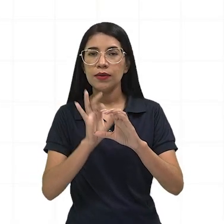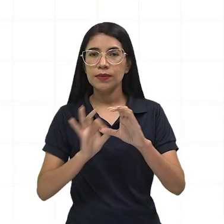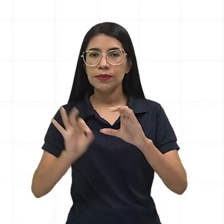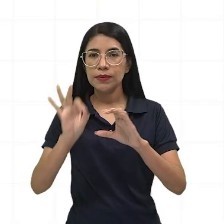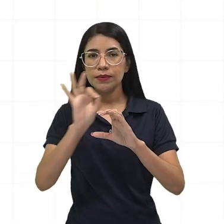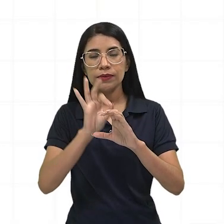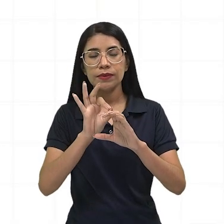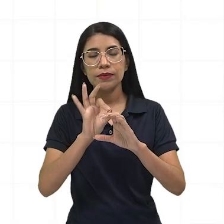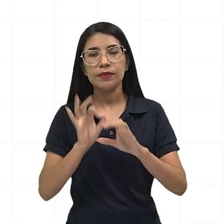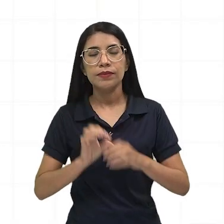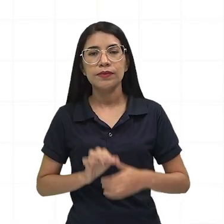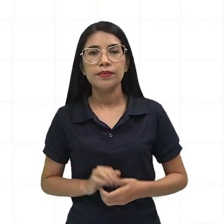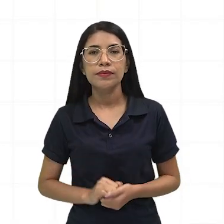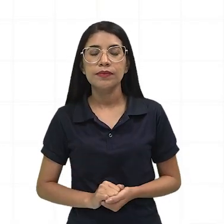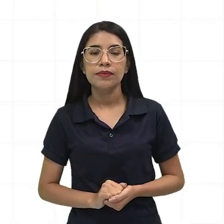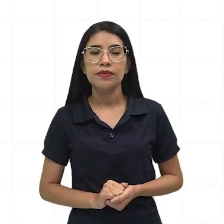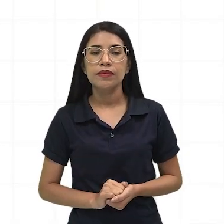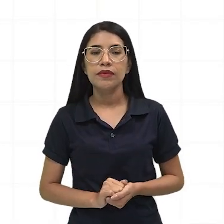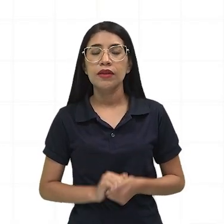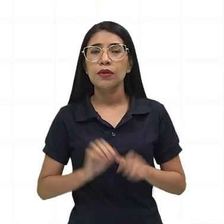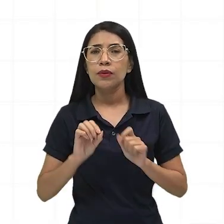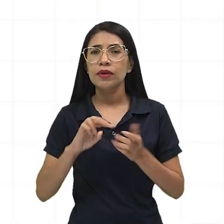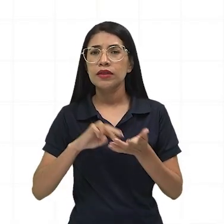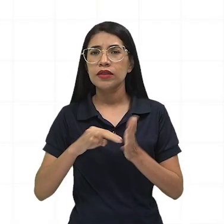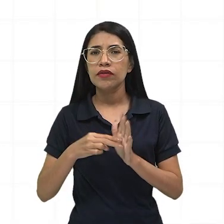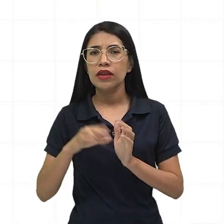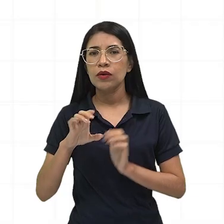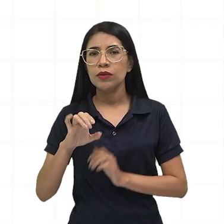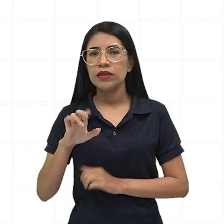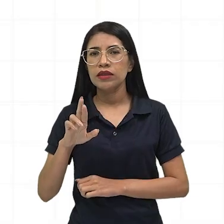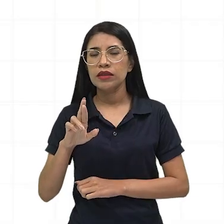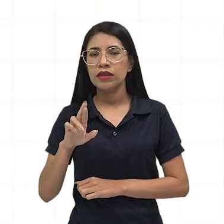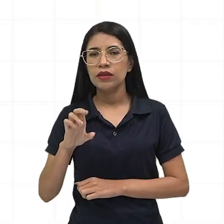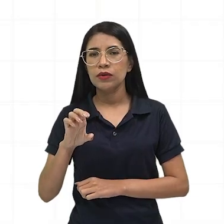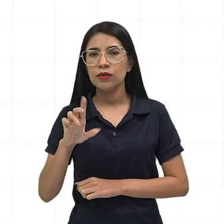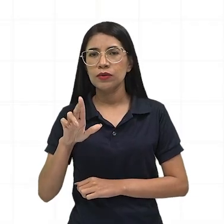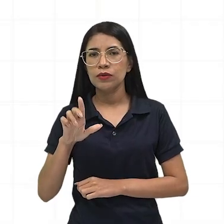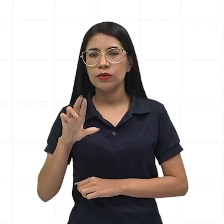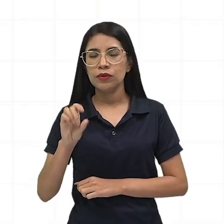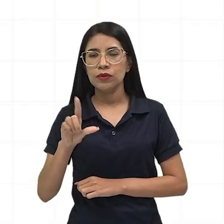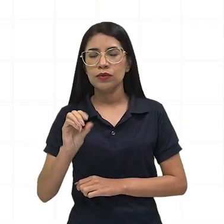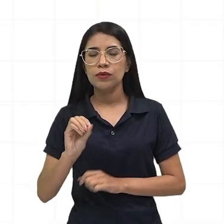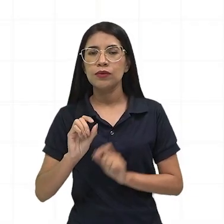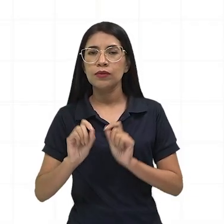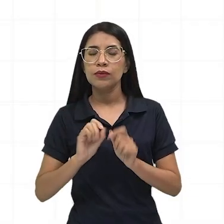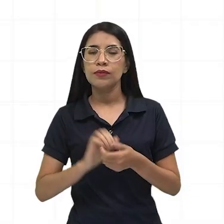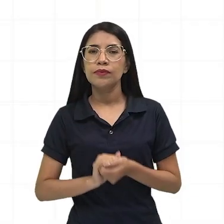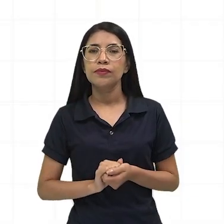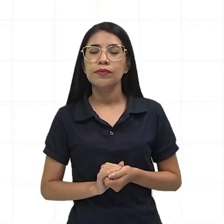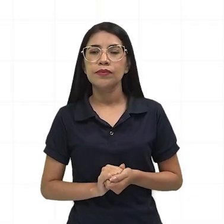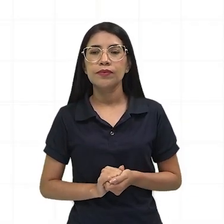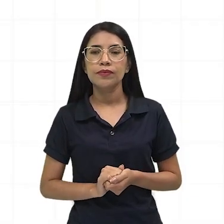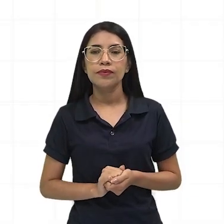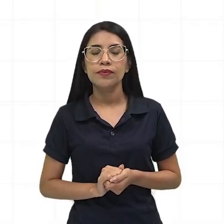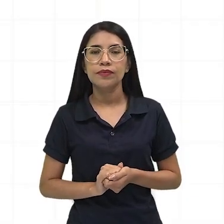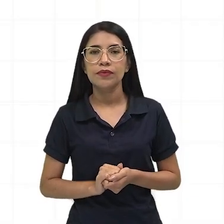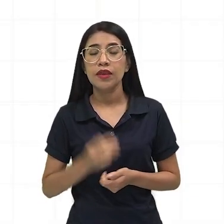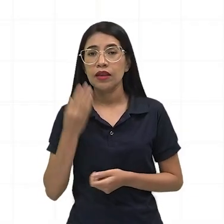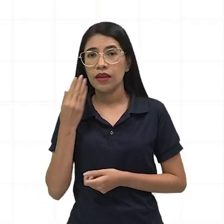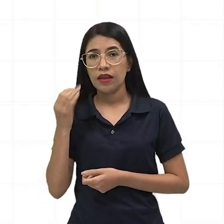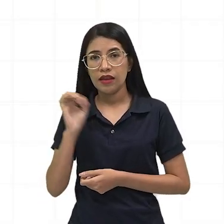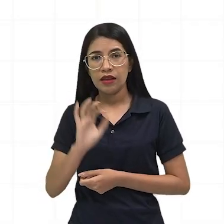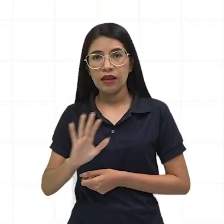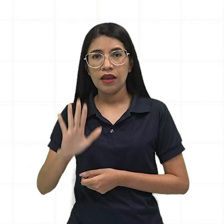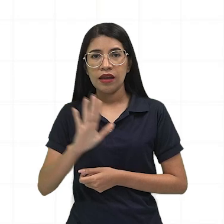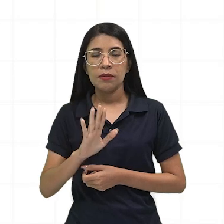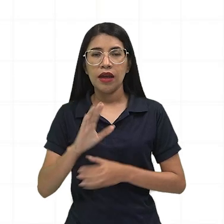sua circunferência. O que é círculo? Então, considere um ponto P, tá aqui o